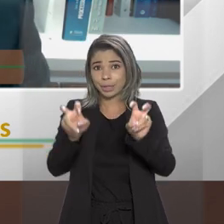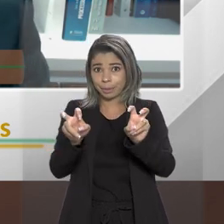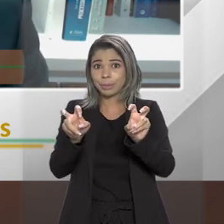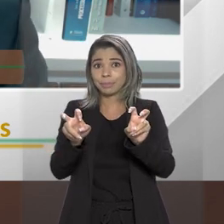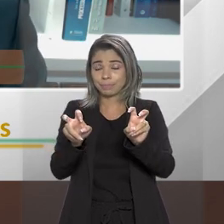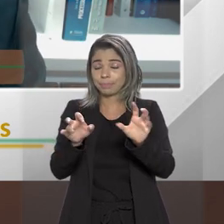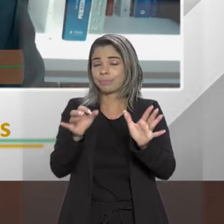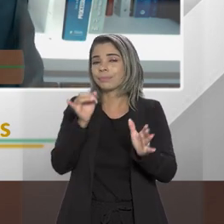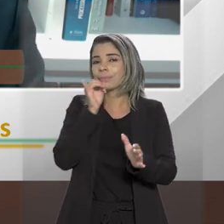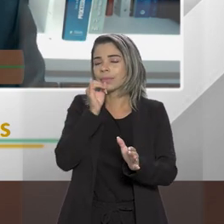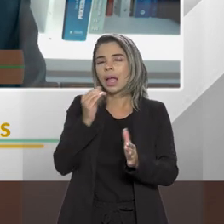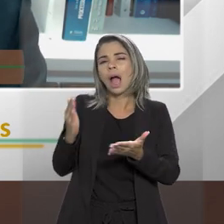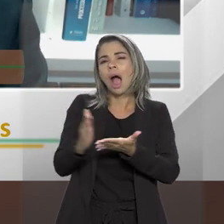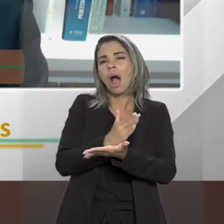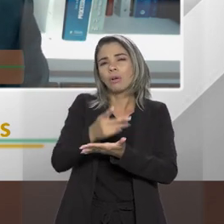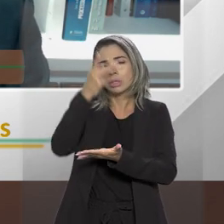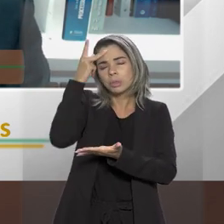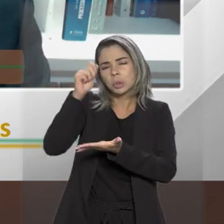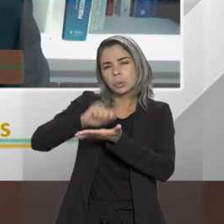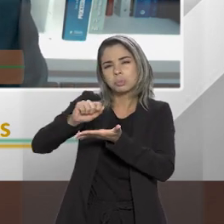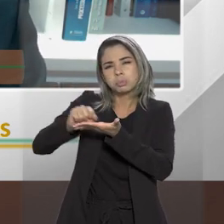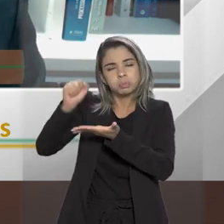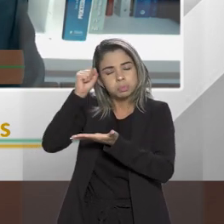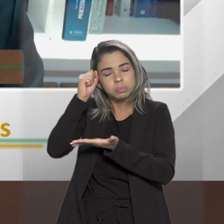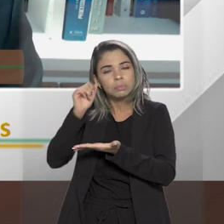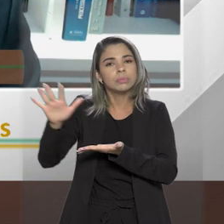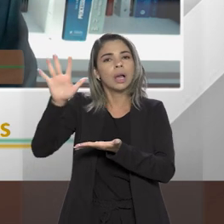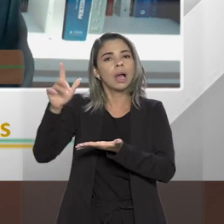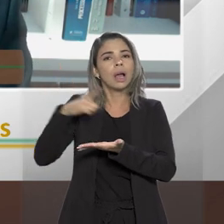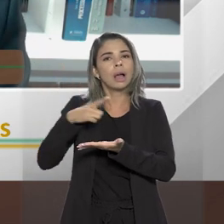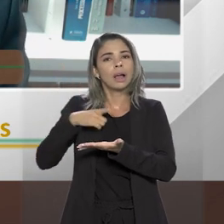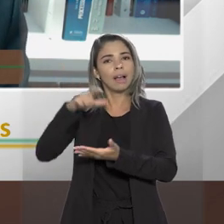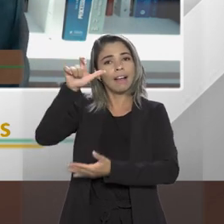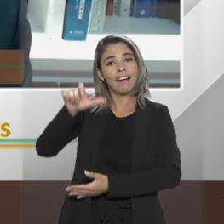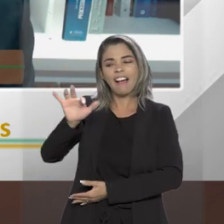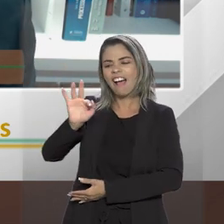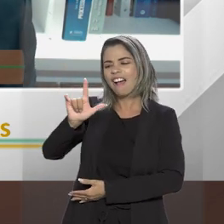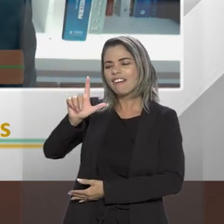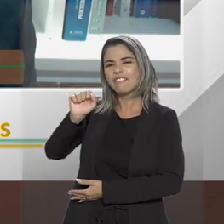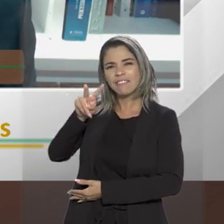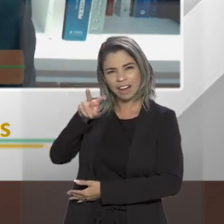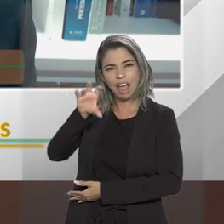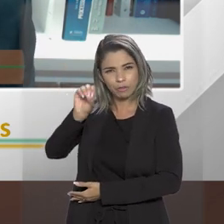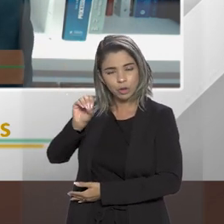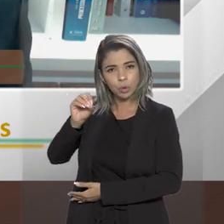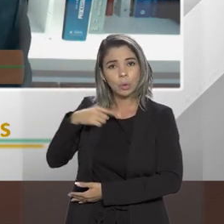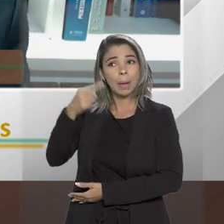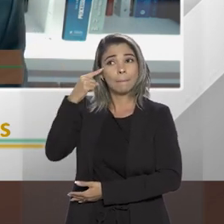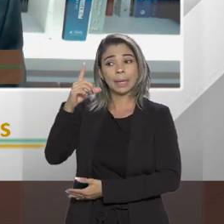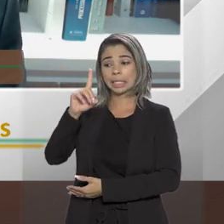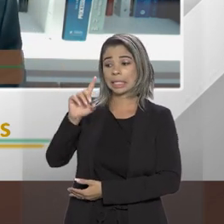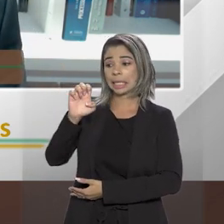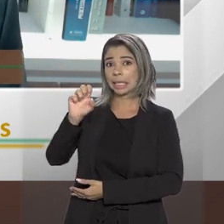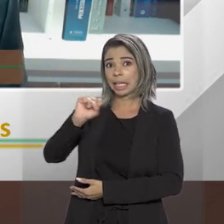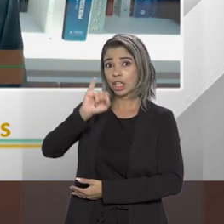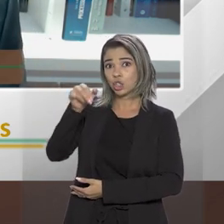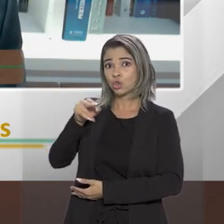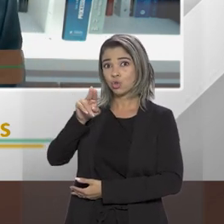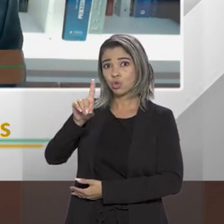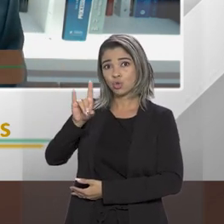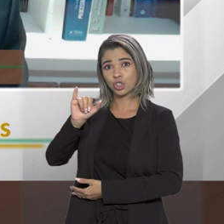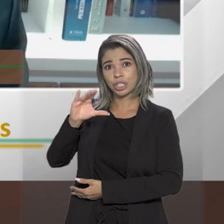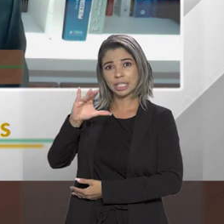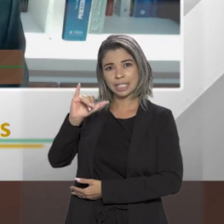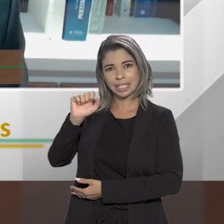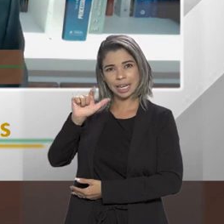Alguns autores, como por exemplo o professor Flávio Tartus, consideram que desjudicialização e